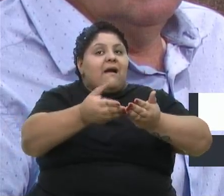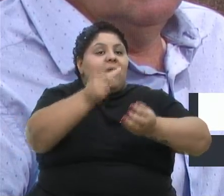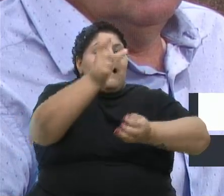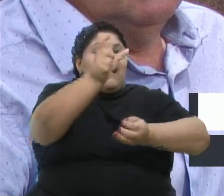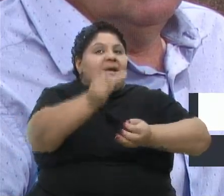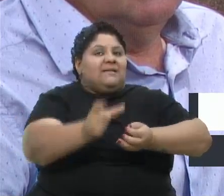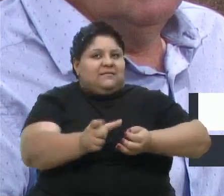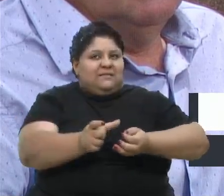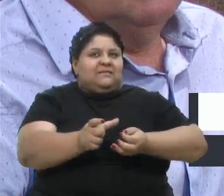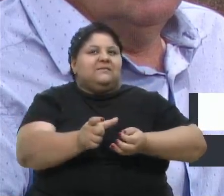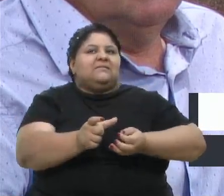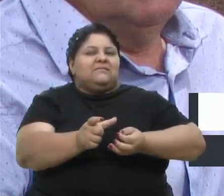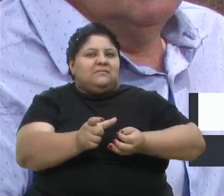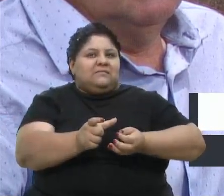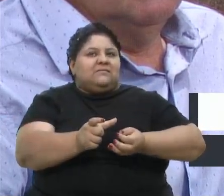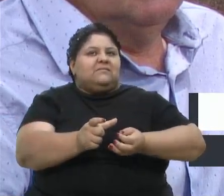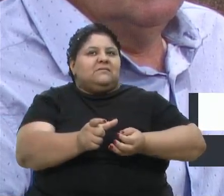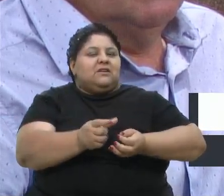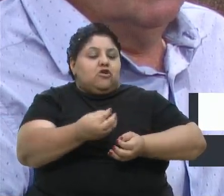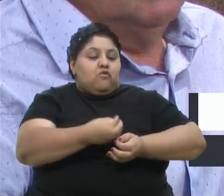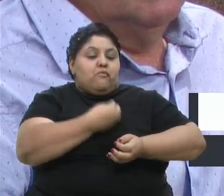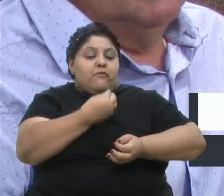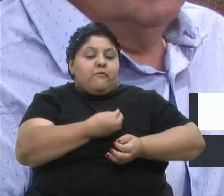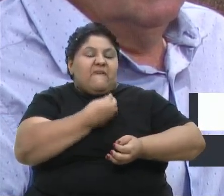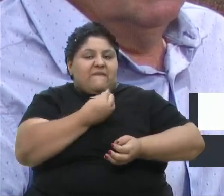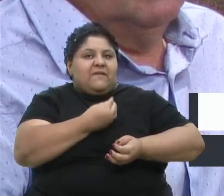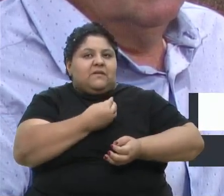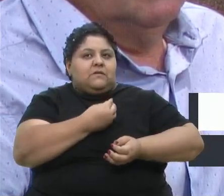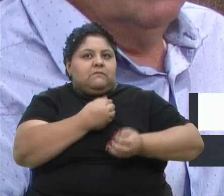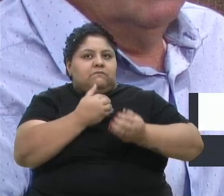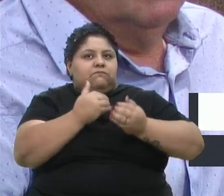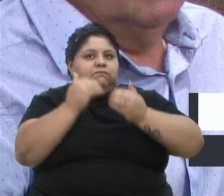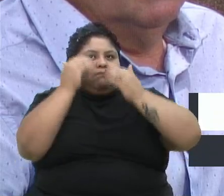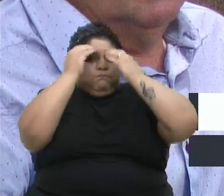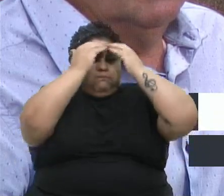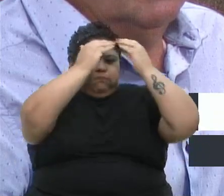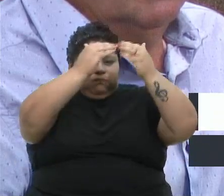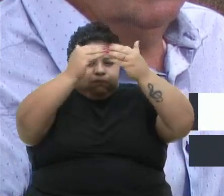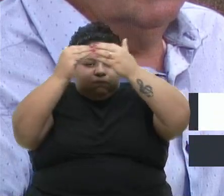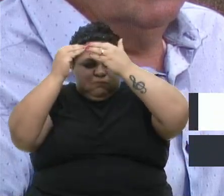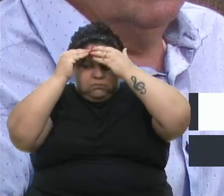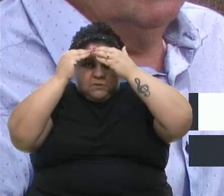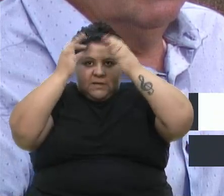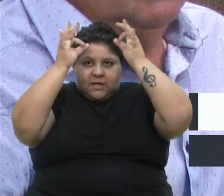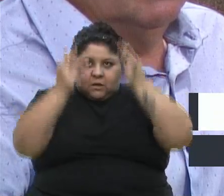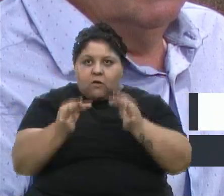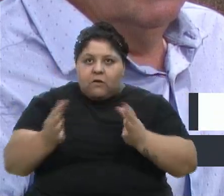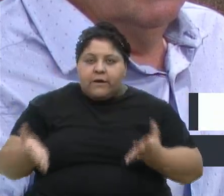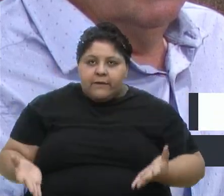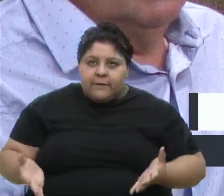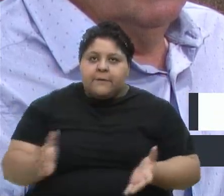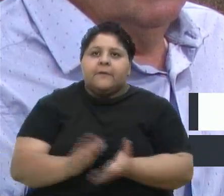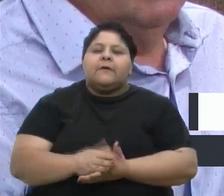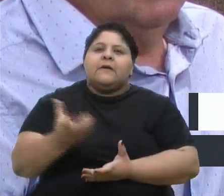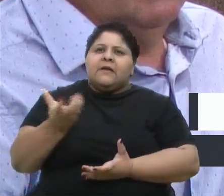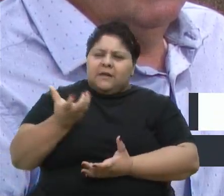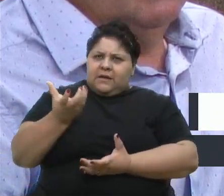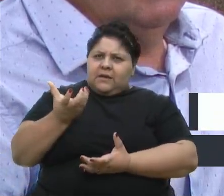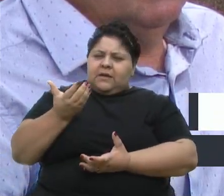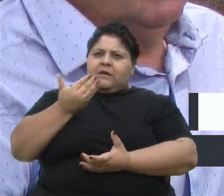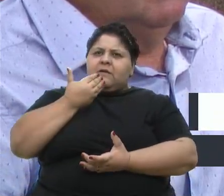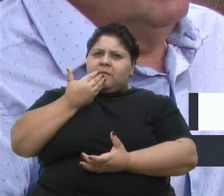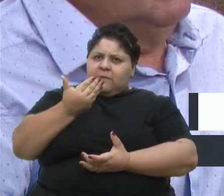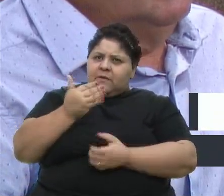pessoas uma situação de vida cada vez mais respeitosa e de dignidade. Queria pedir a gentileza para o senhor